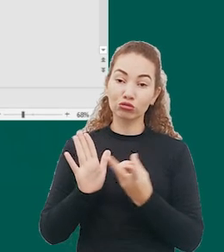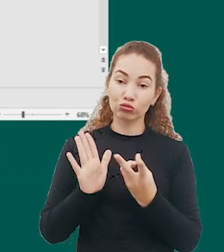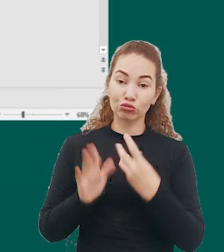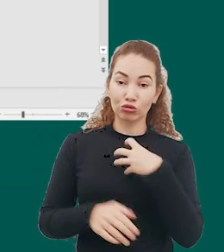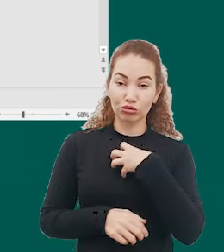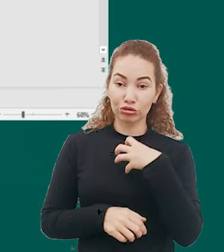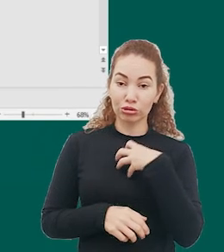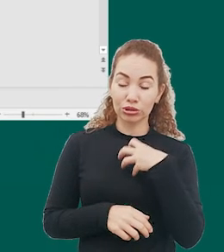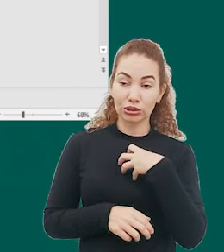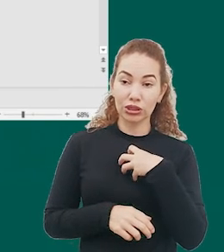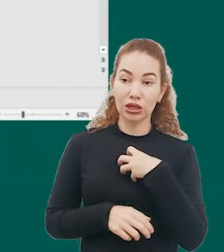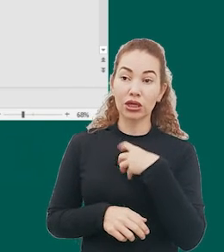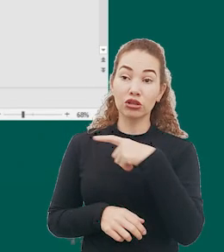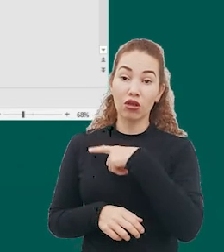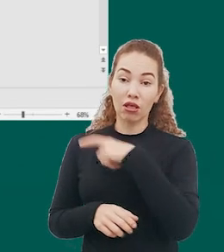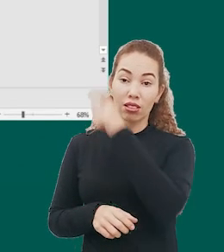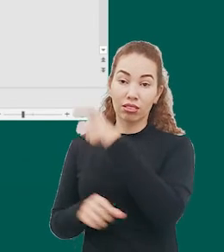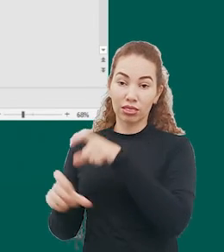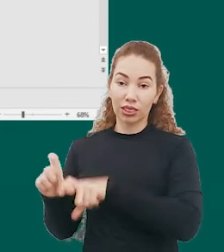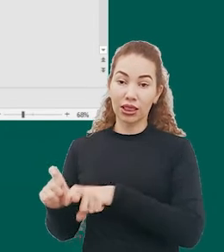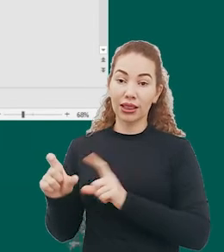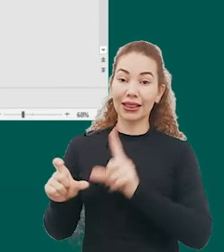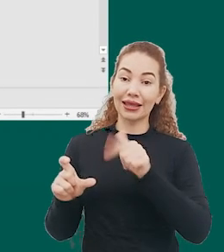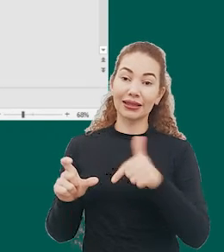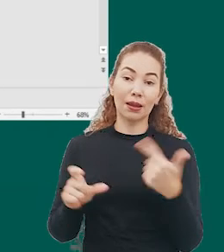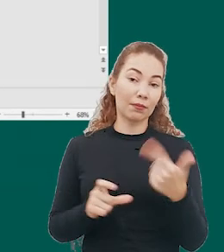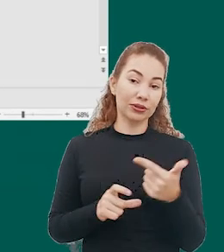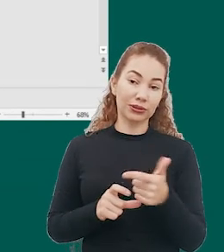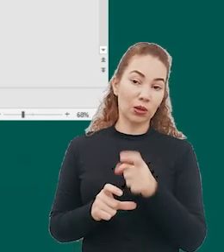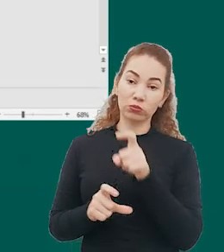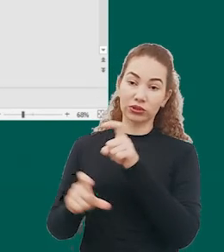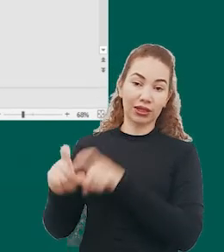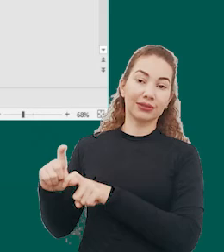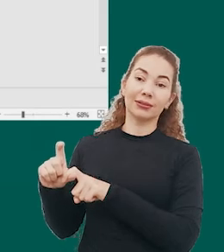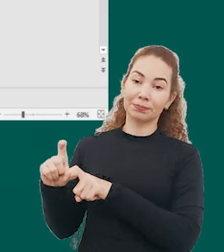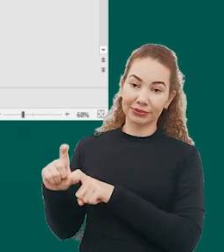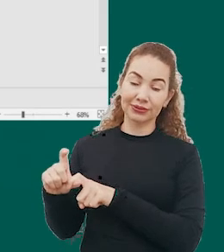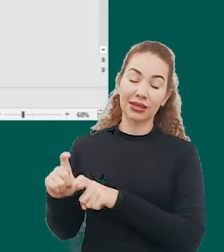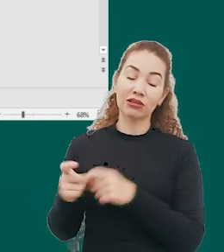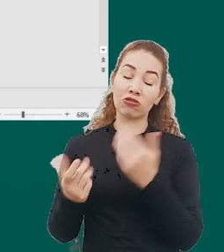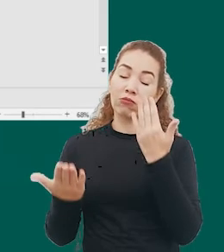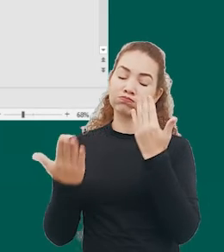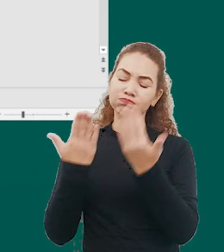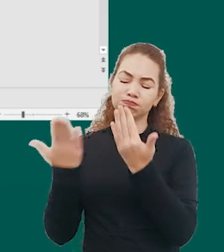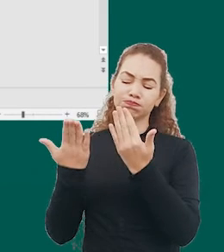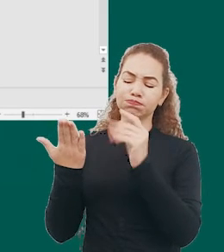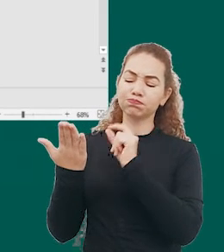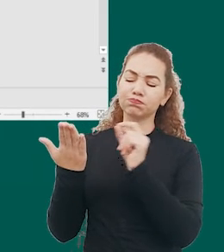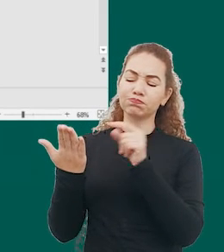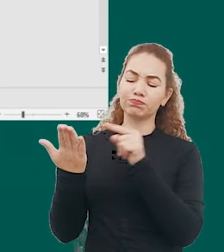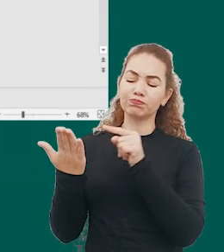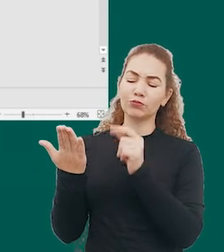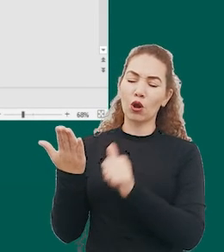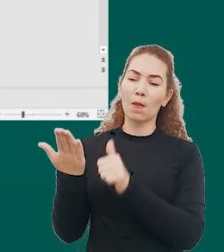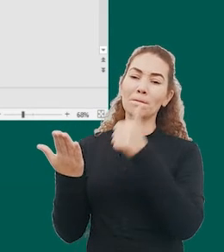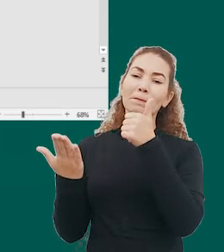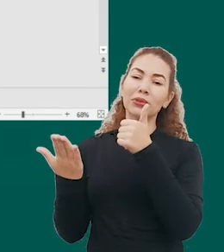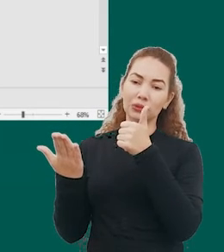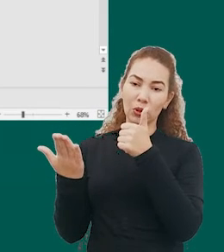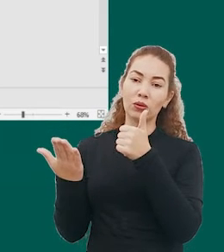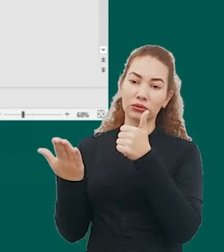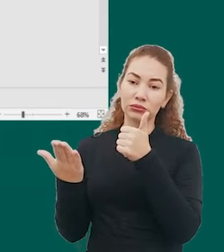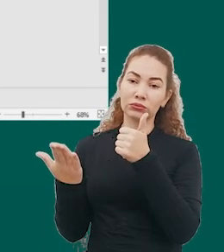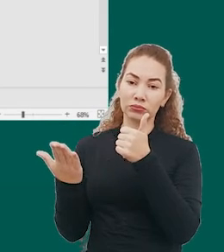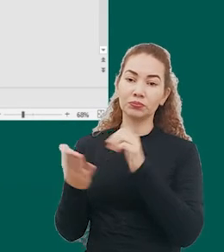formas, com o dependente e depois sem o dependente, e analisar qual das duas é menos oneroso